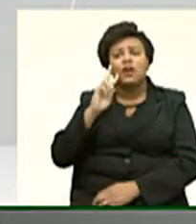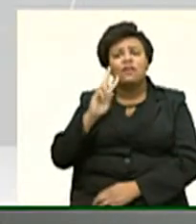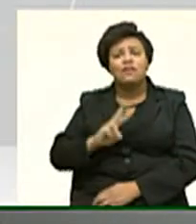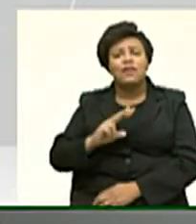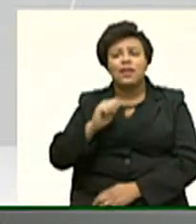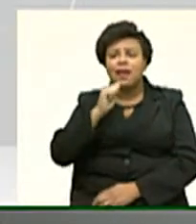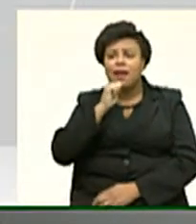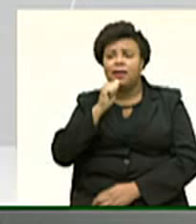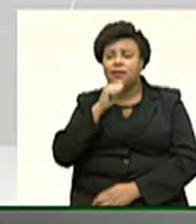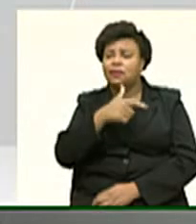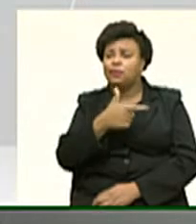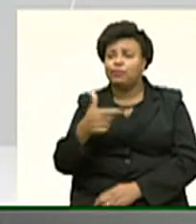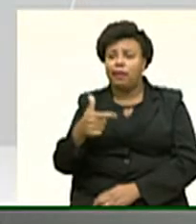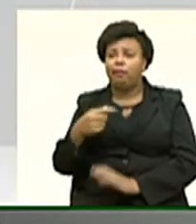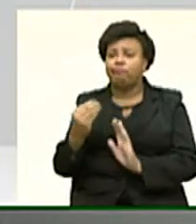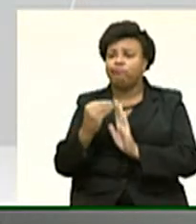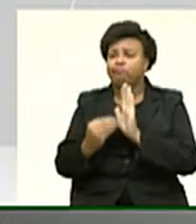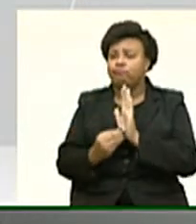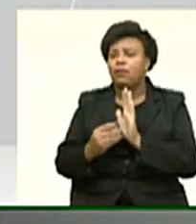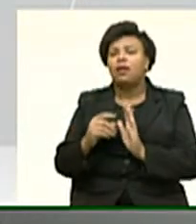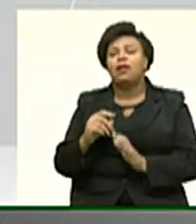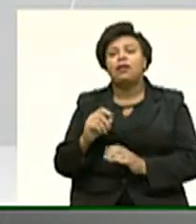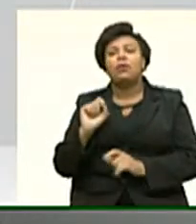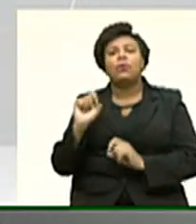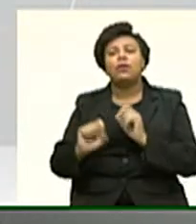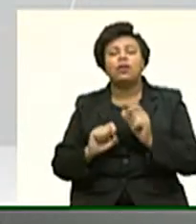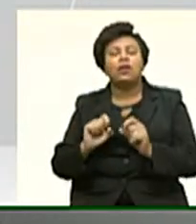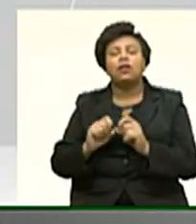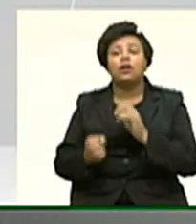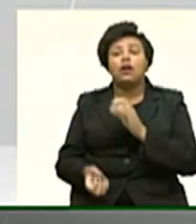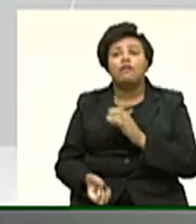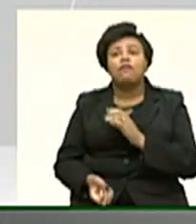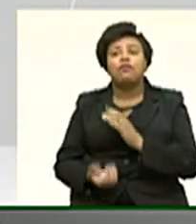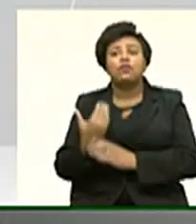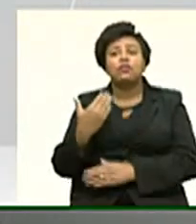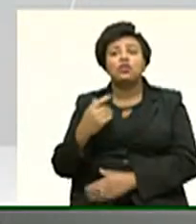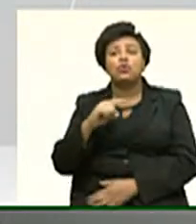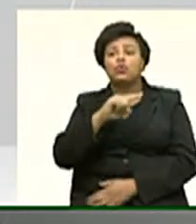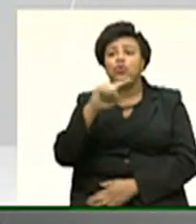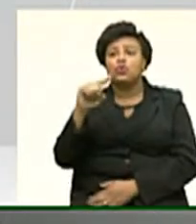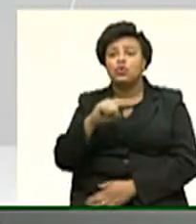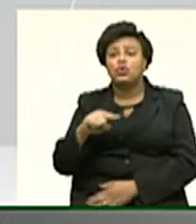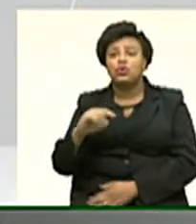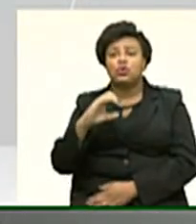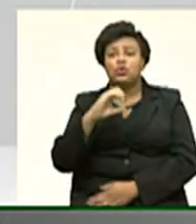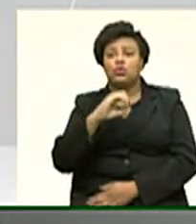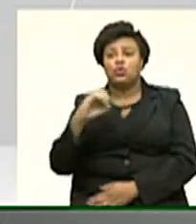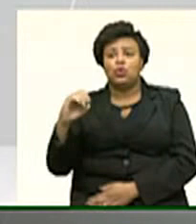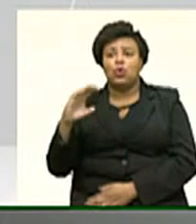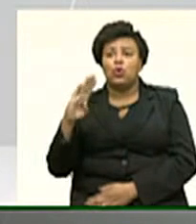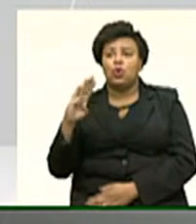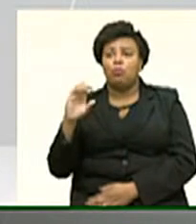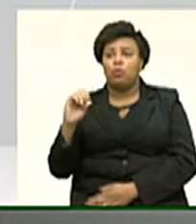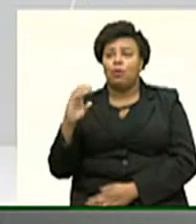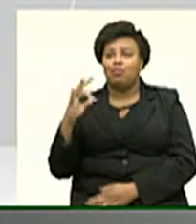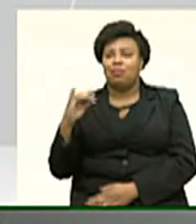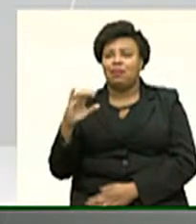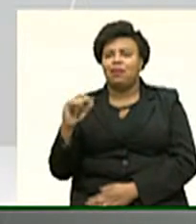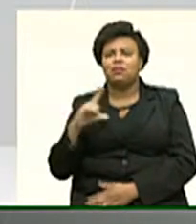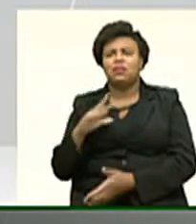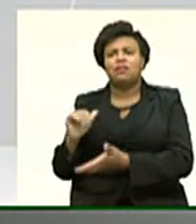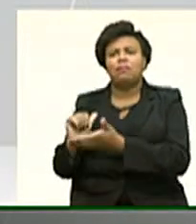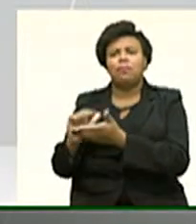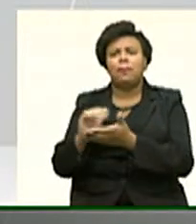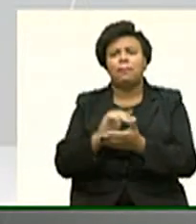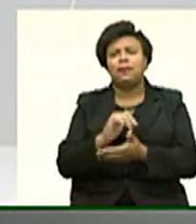ainda contempladas aqui, que cuja a Fundação Boa Zoobotânica estava desalojando